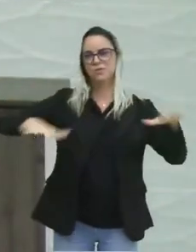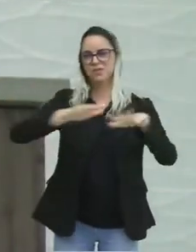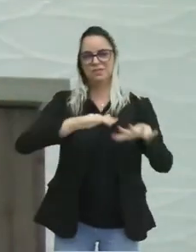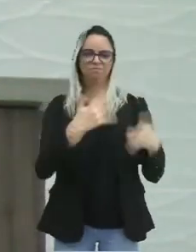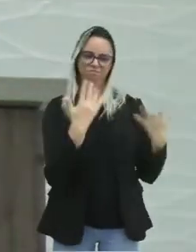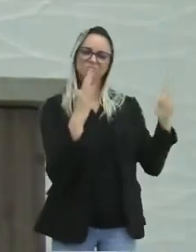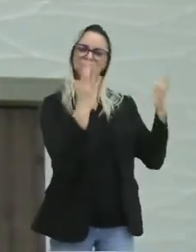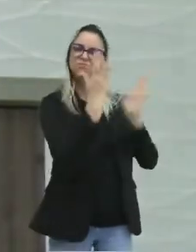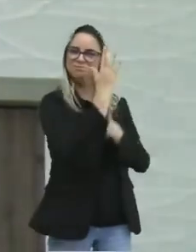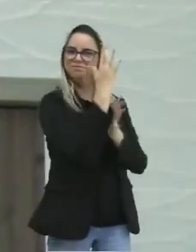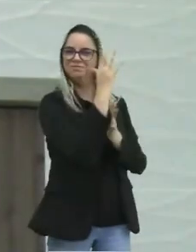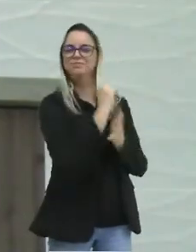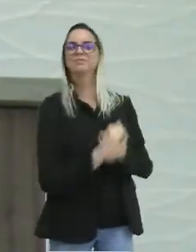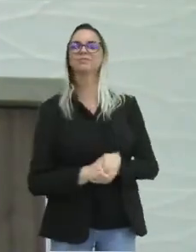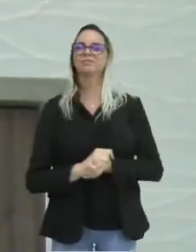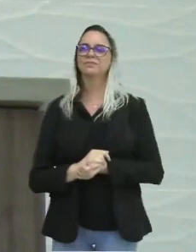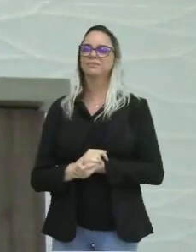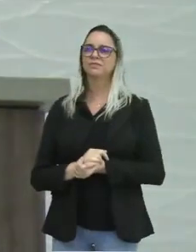todos.